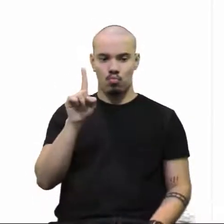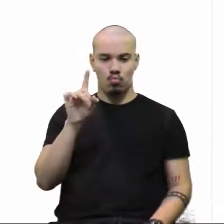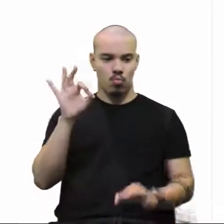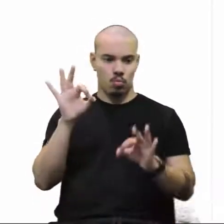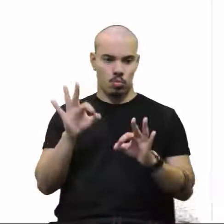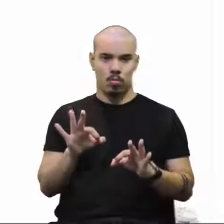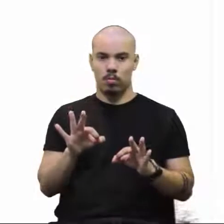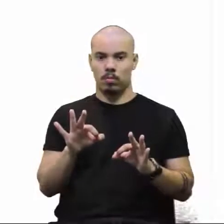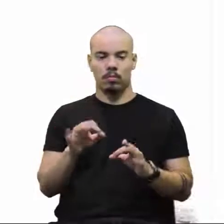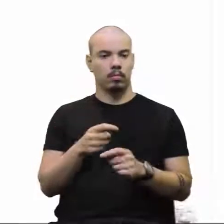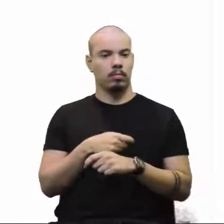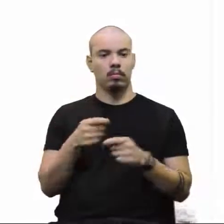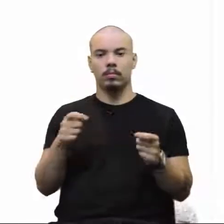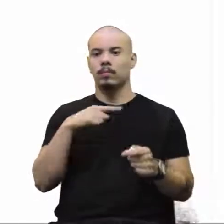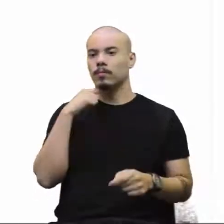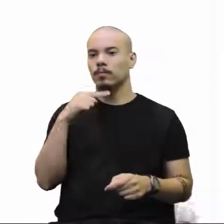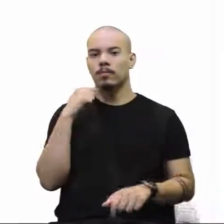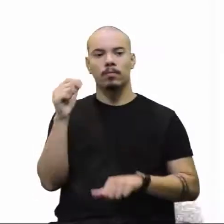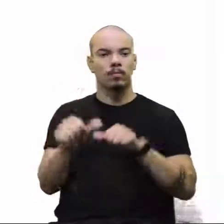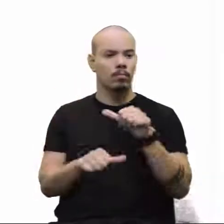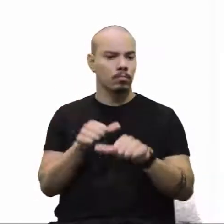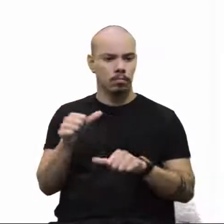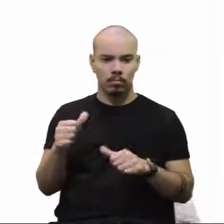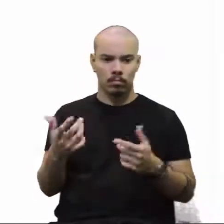você mudar a corrente, tensão e não mudar nada no campo?